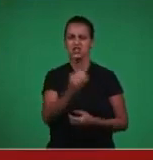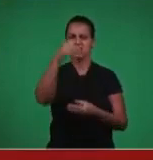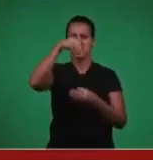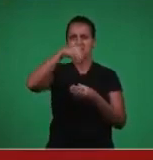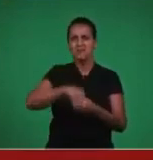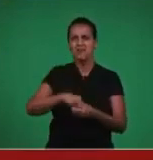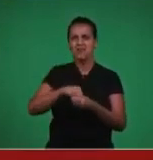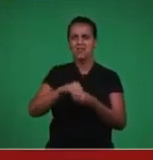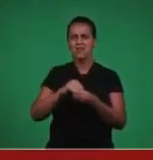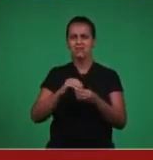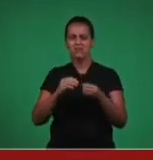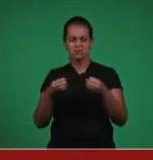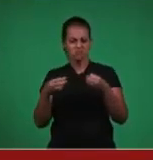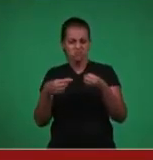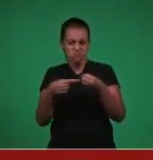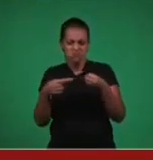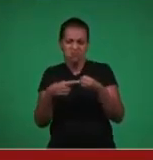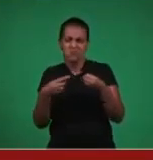um todo.